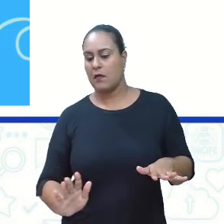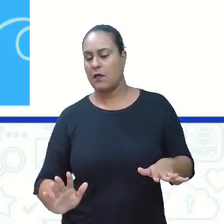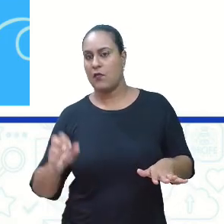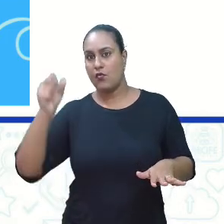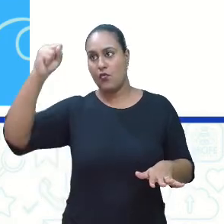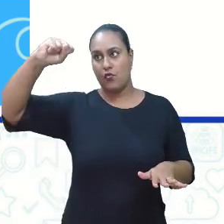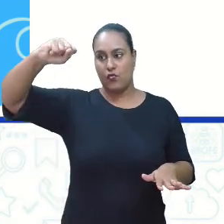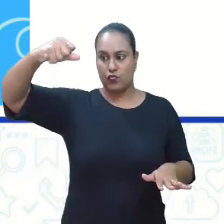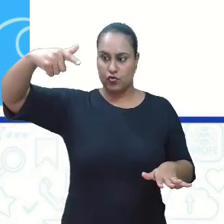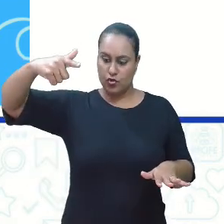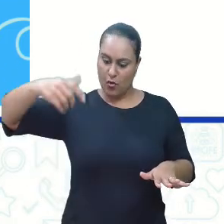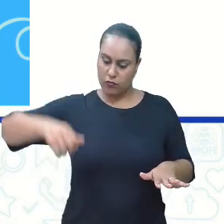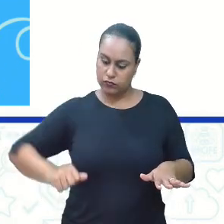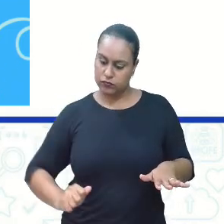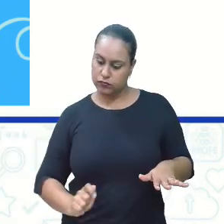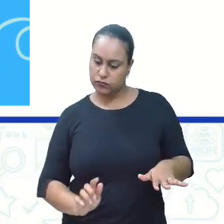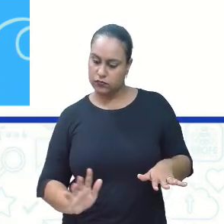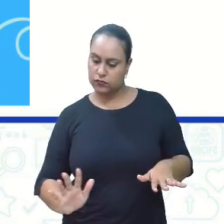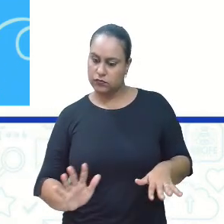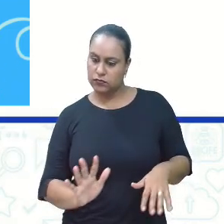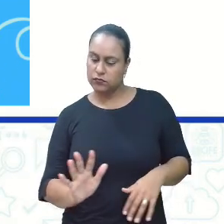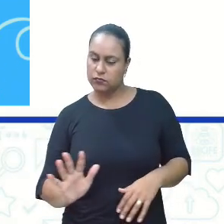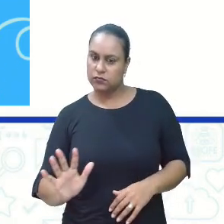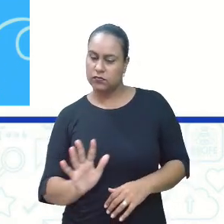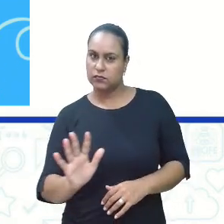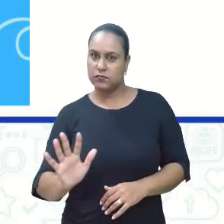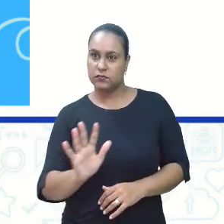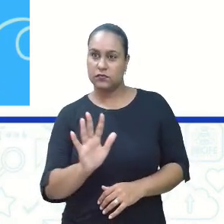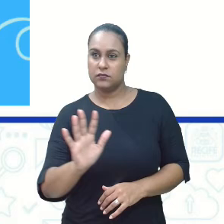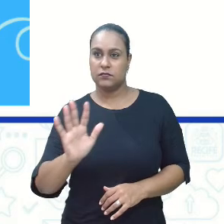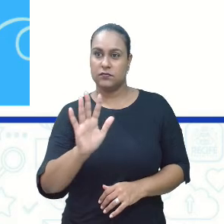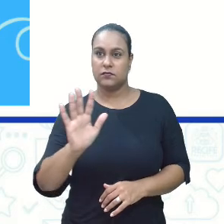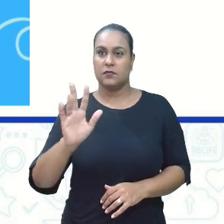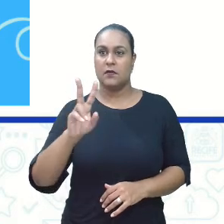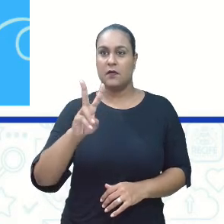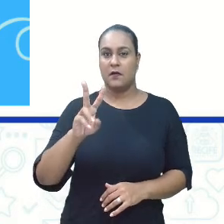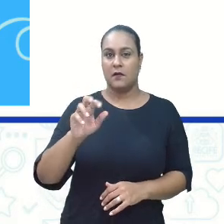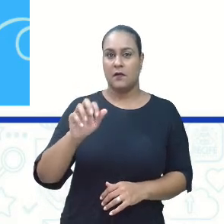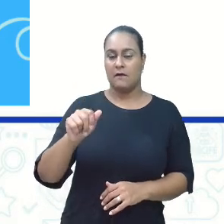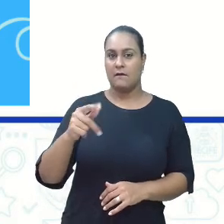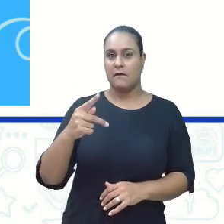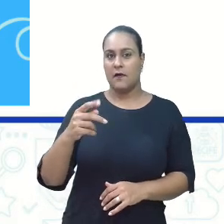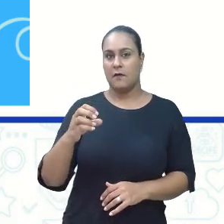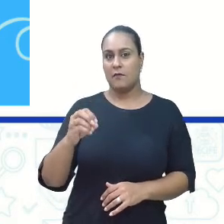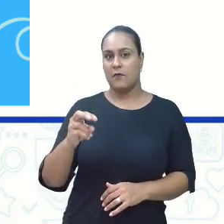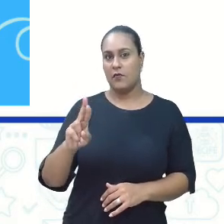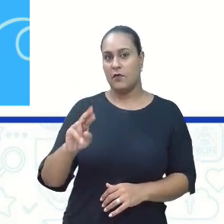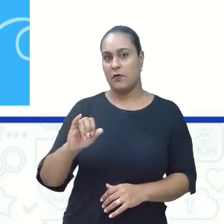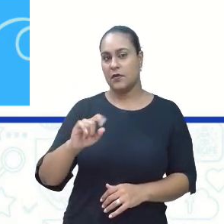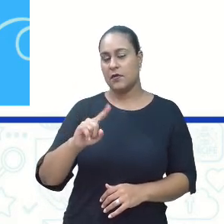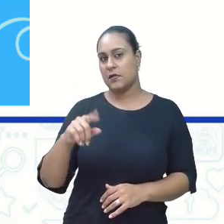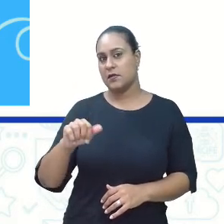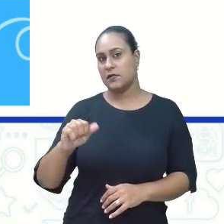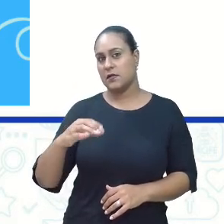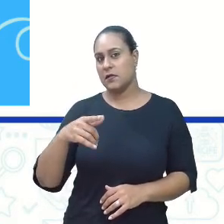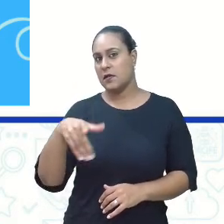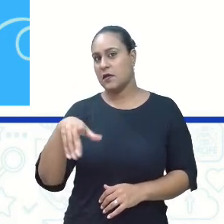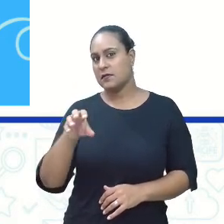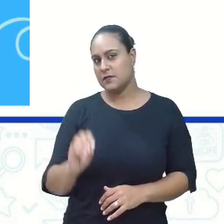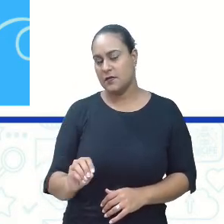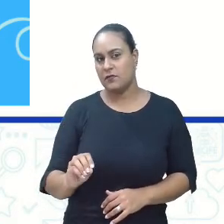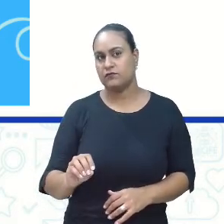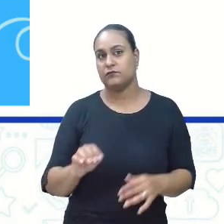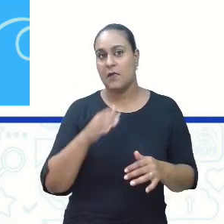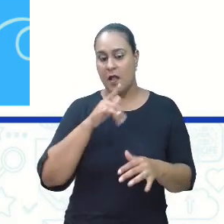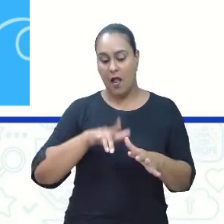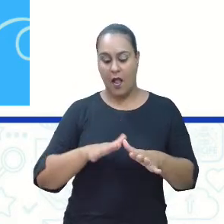vaporização. Ou também a gente pode chamar assim de evaporação ou evapotranspiração, porque vai ser a junção dos dois. A evaporação da água